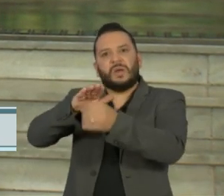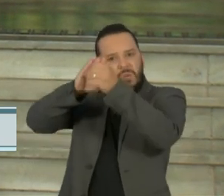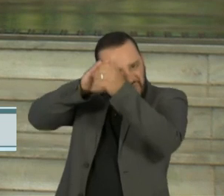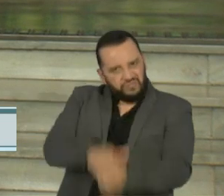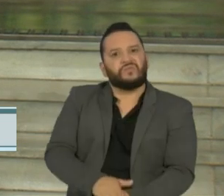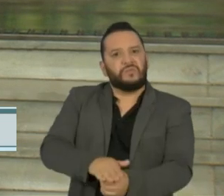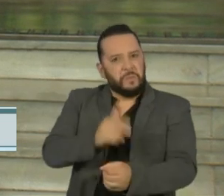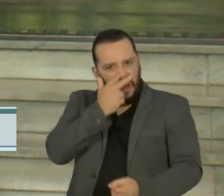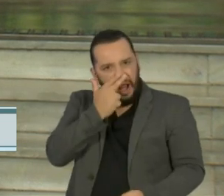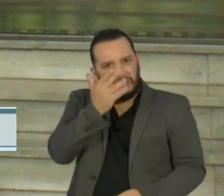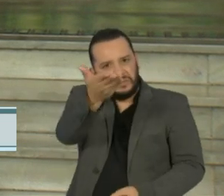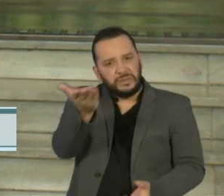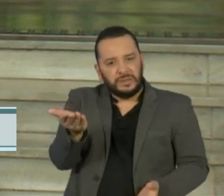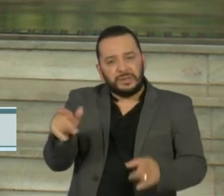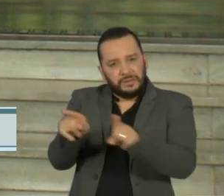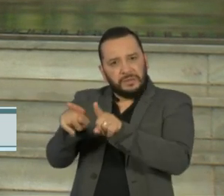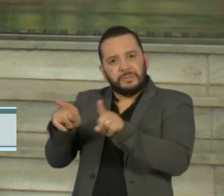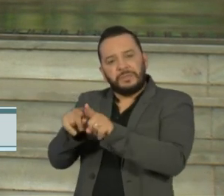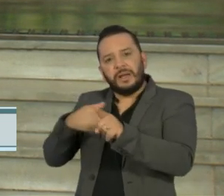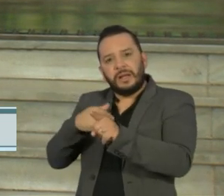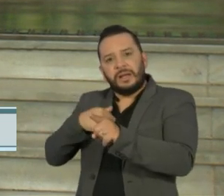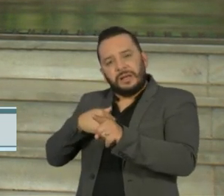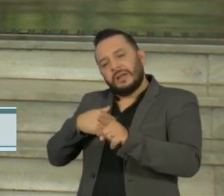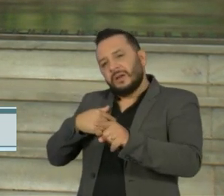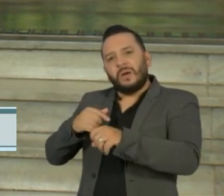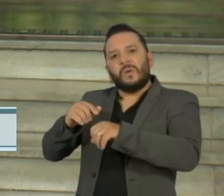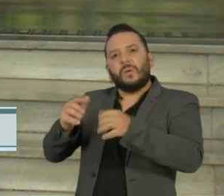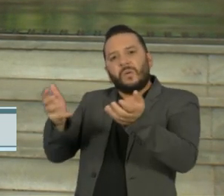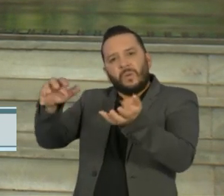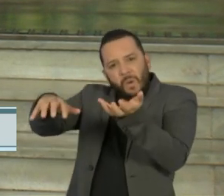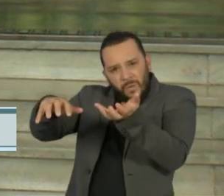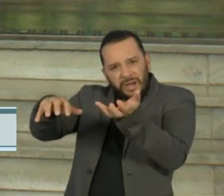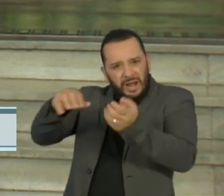instituições, agressão ao Congresso Nacional,